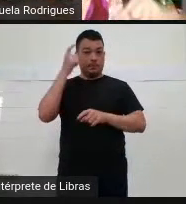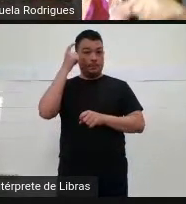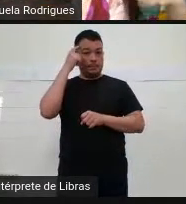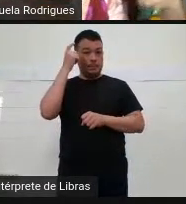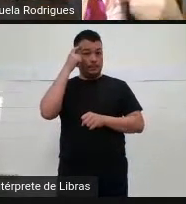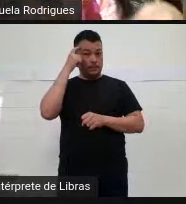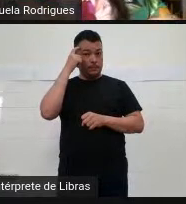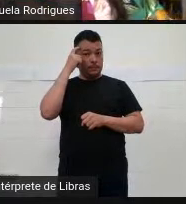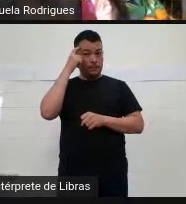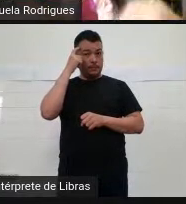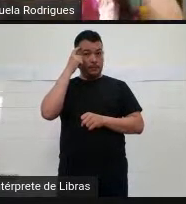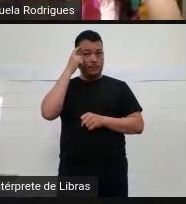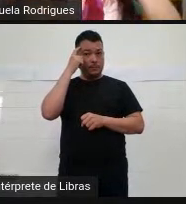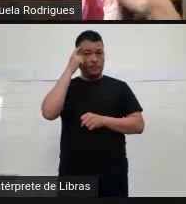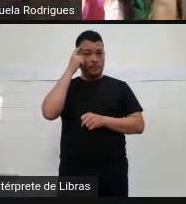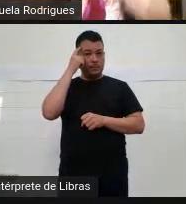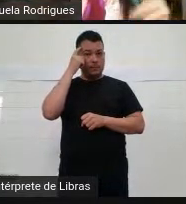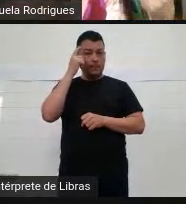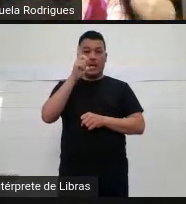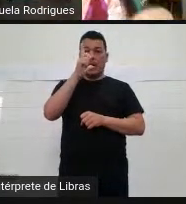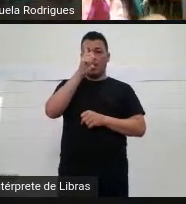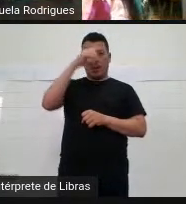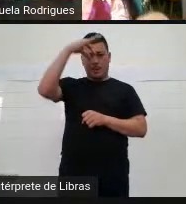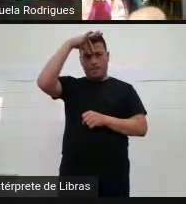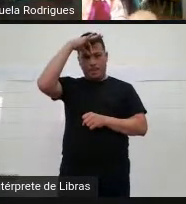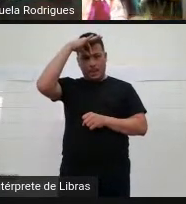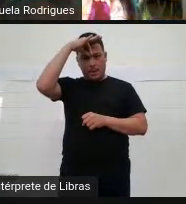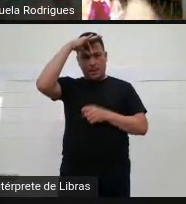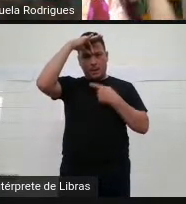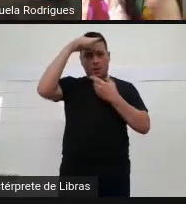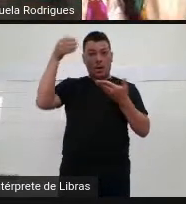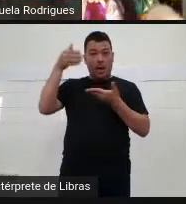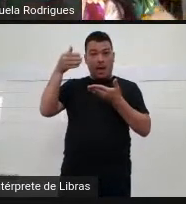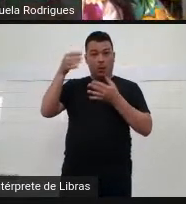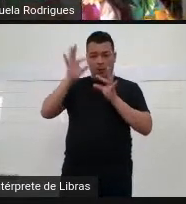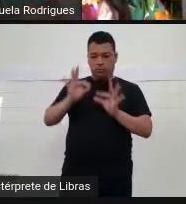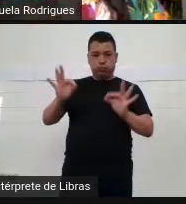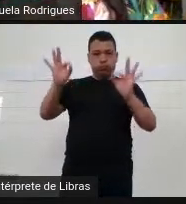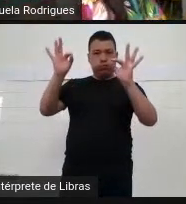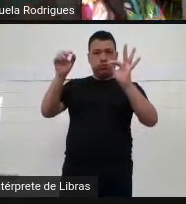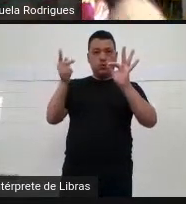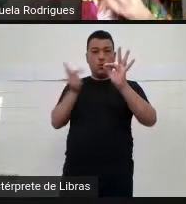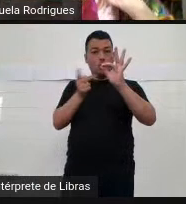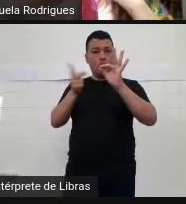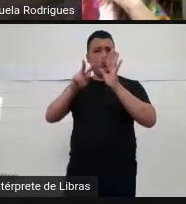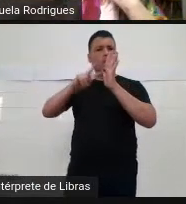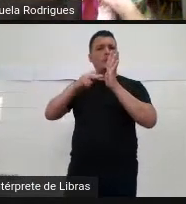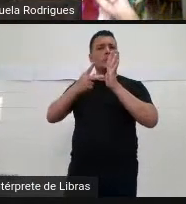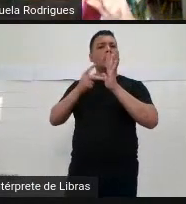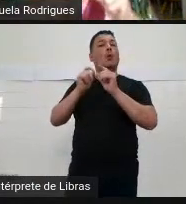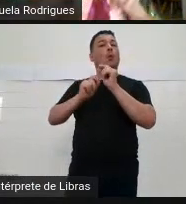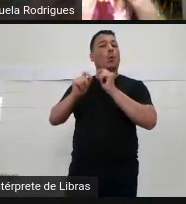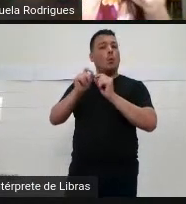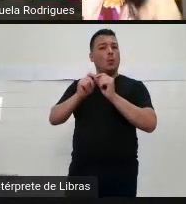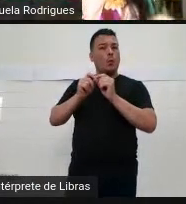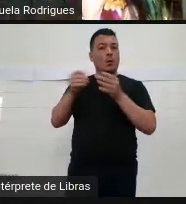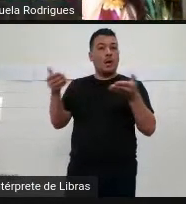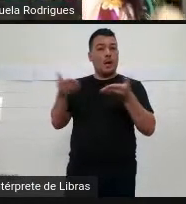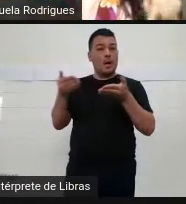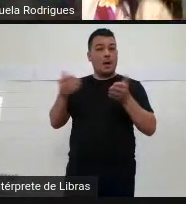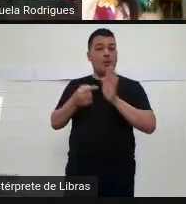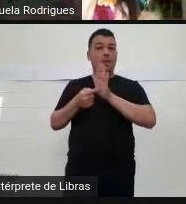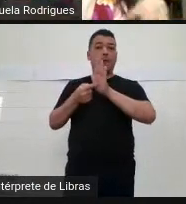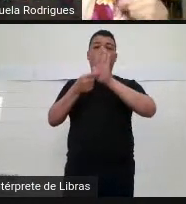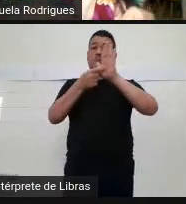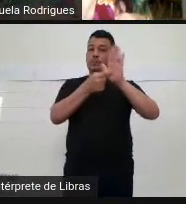os órgãos genitais, né, vão passar justamente a significar ou a